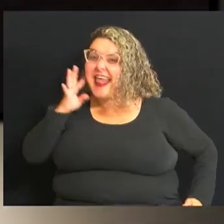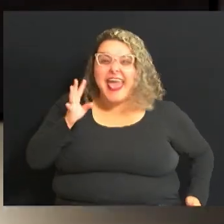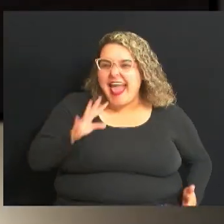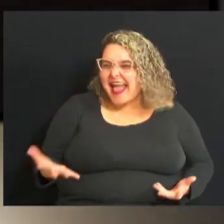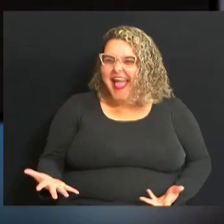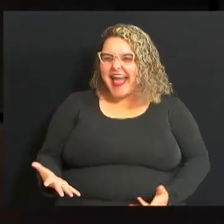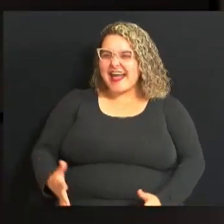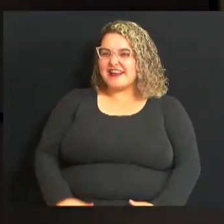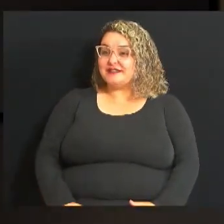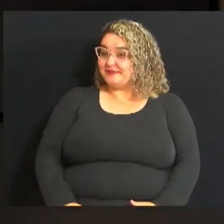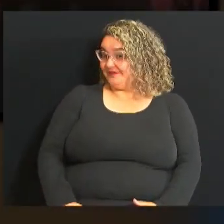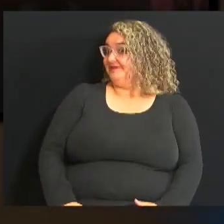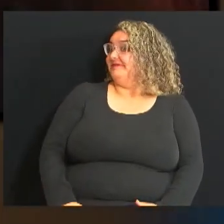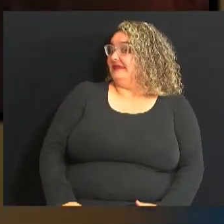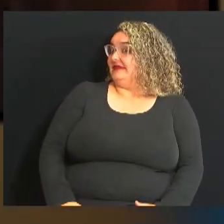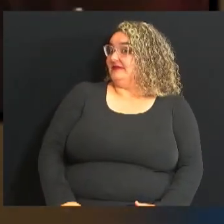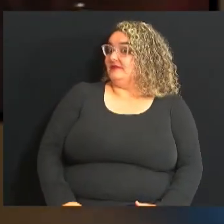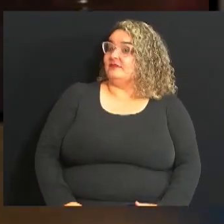Javier Bardem,